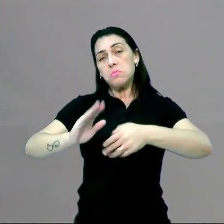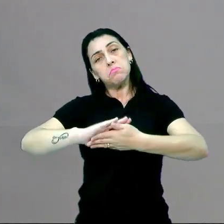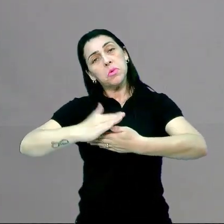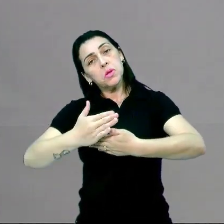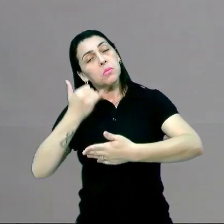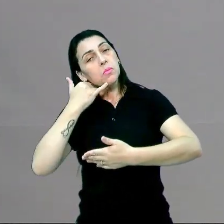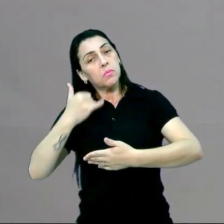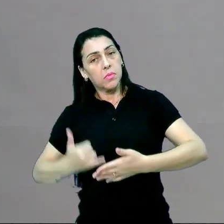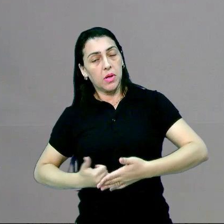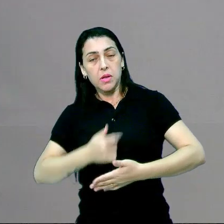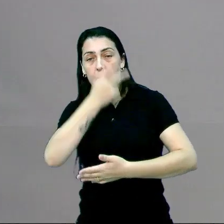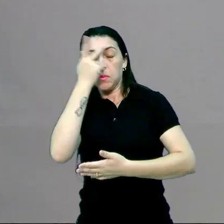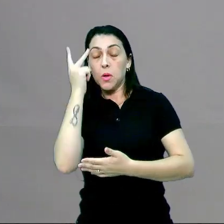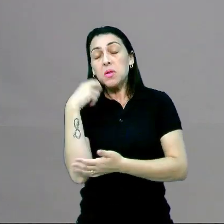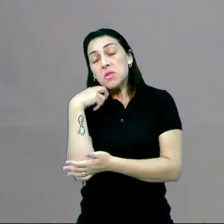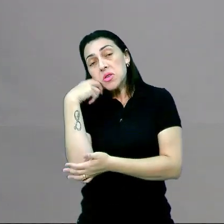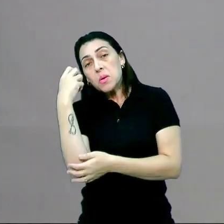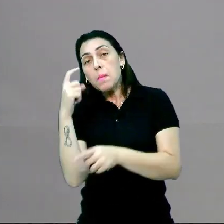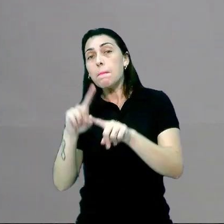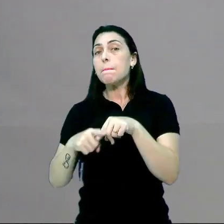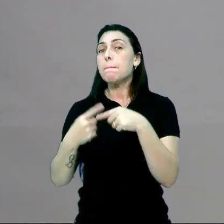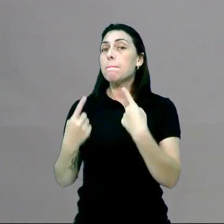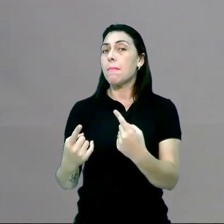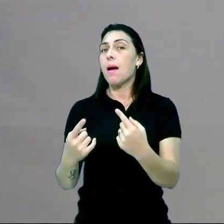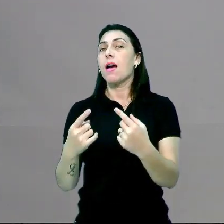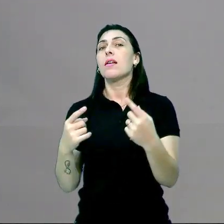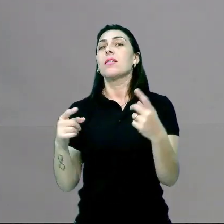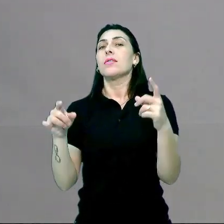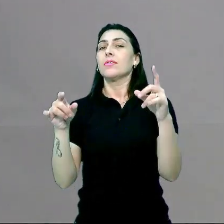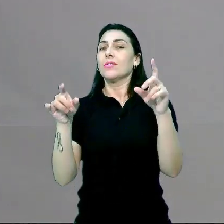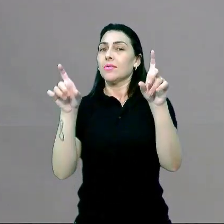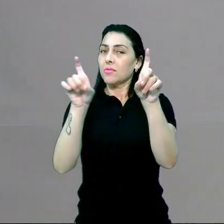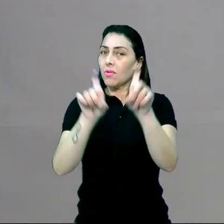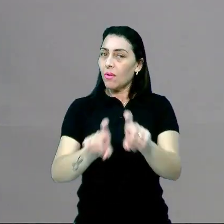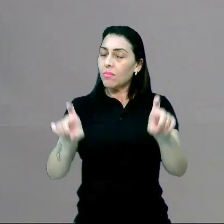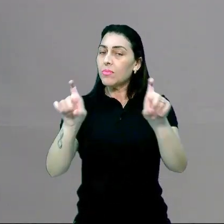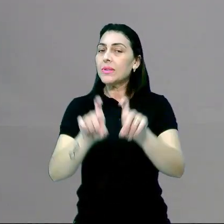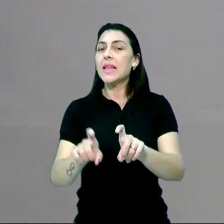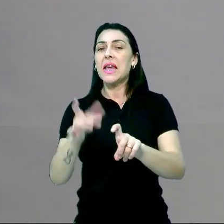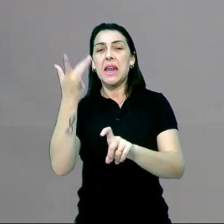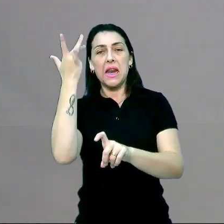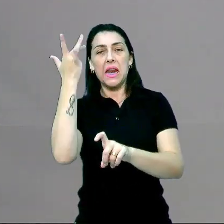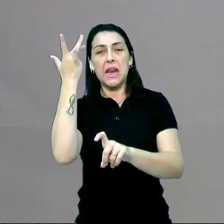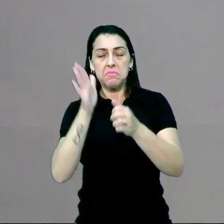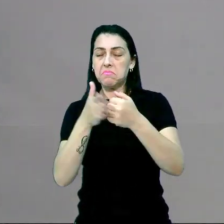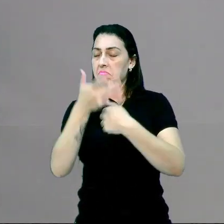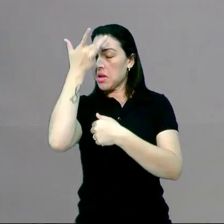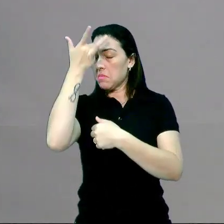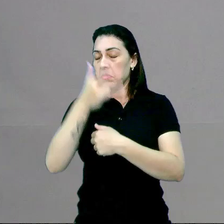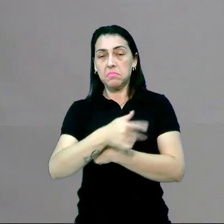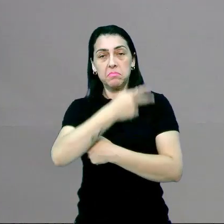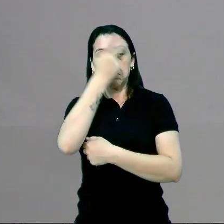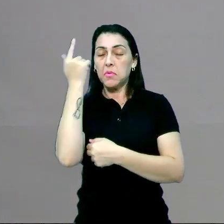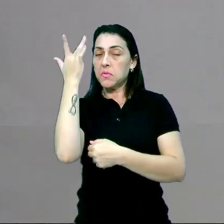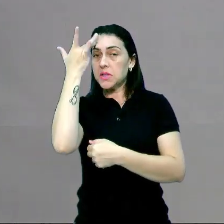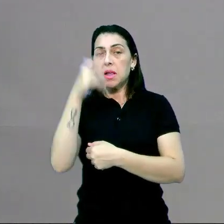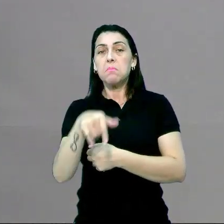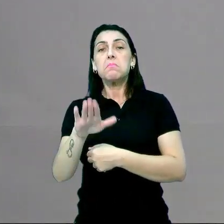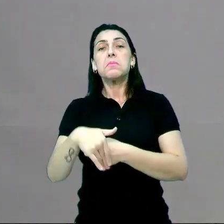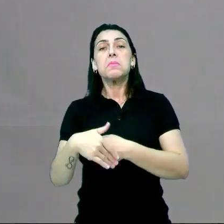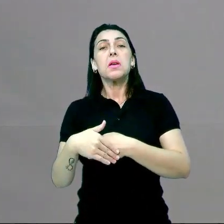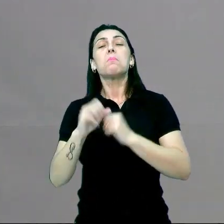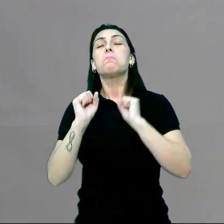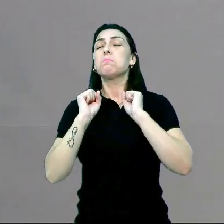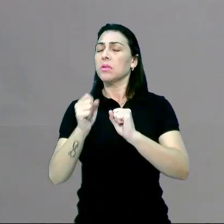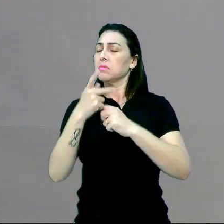vezes a pessoa é até muito, muito tímida, mas atrás da tela do computador ela acha que ela é anônima. Ninguém sabe quem ela é. Ela pode fazer o que ela